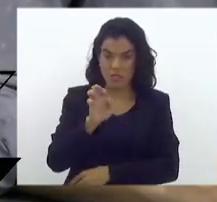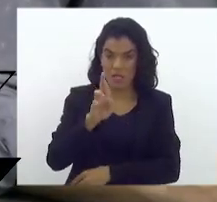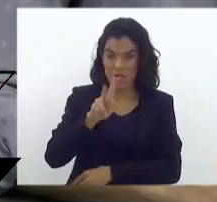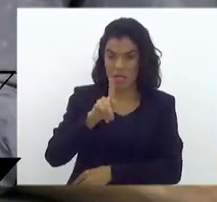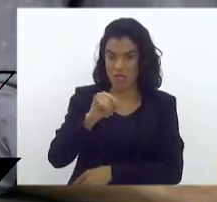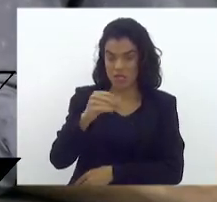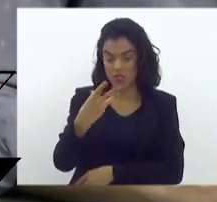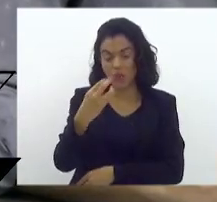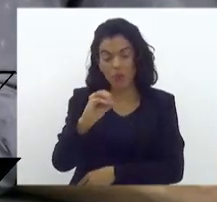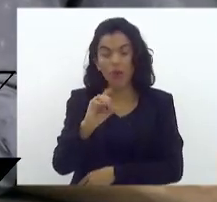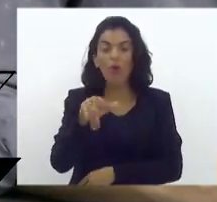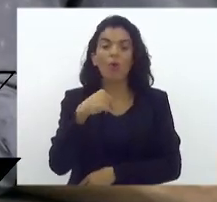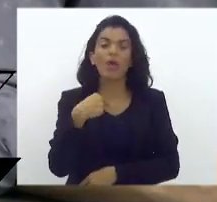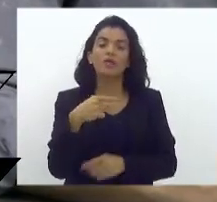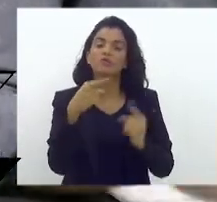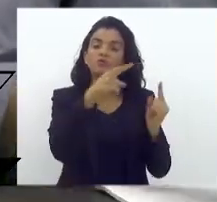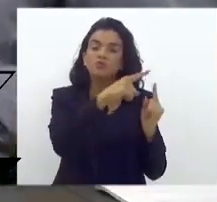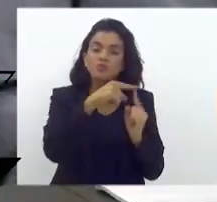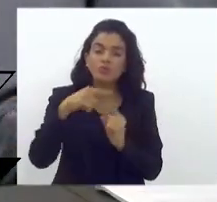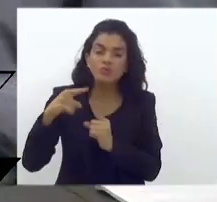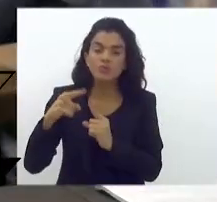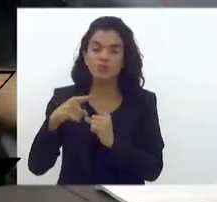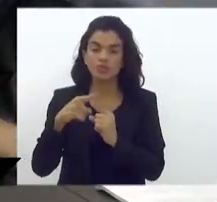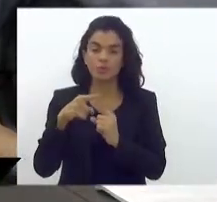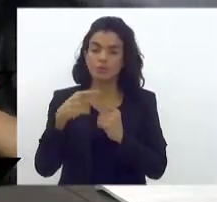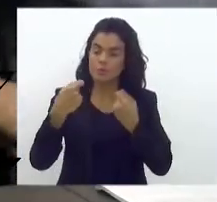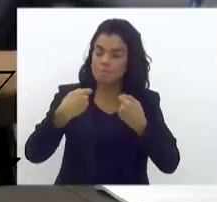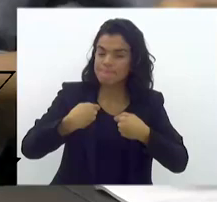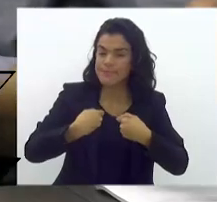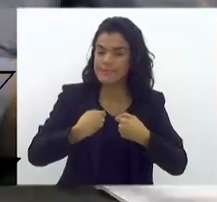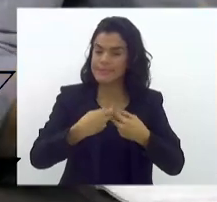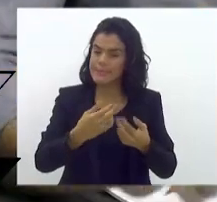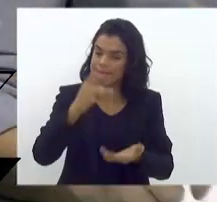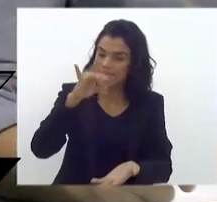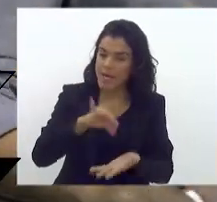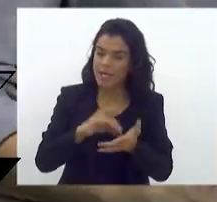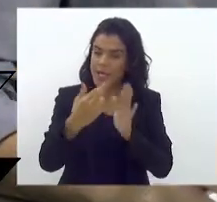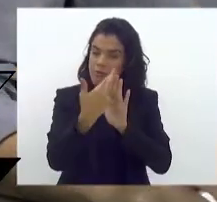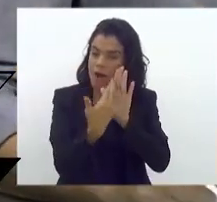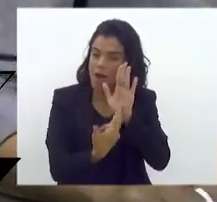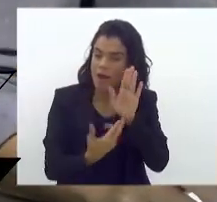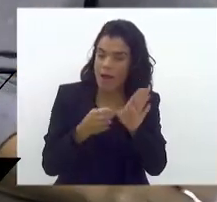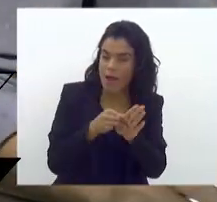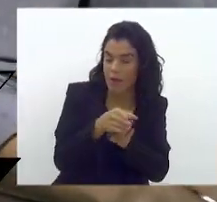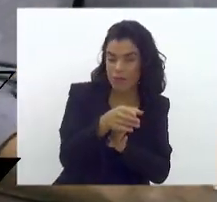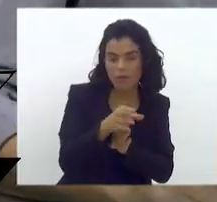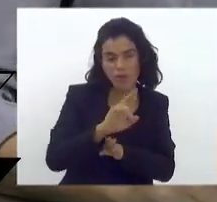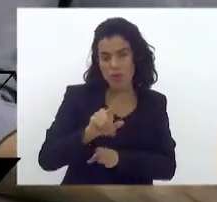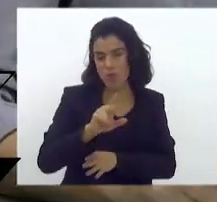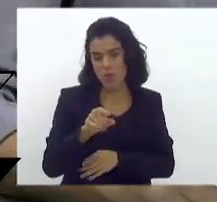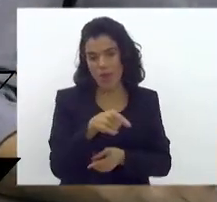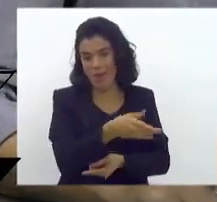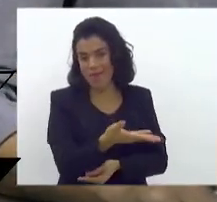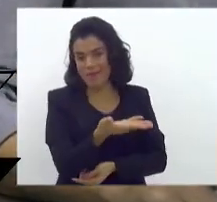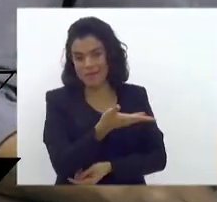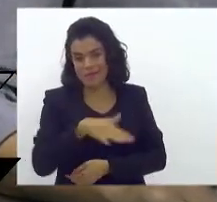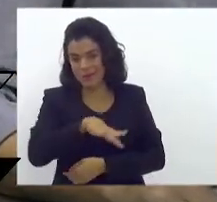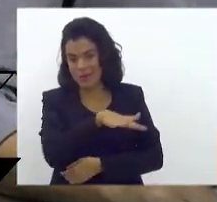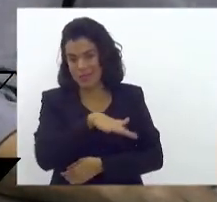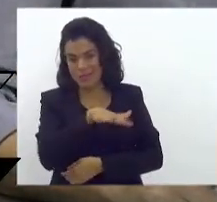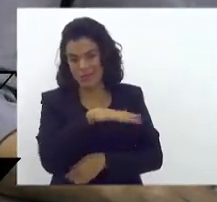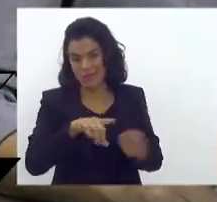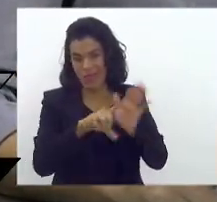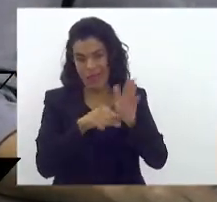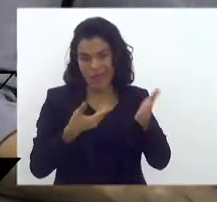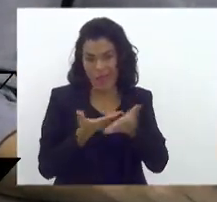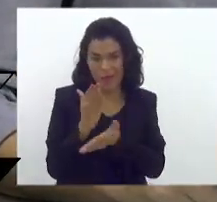seja um tipo de matéria que exija realmente uma regulamentação, que não é o caso de 95%. A